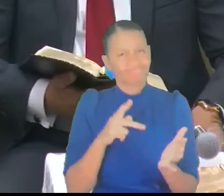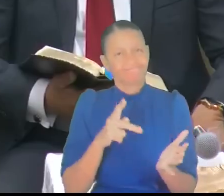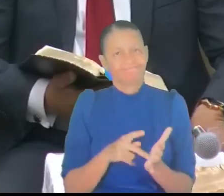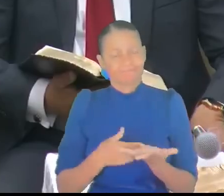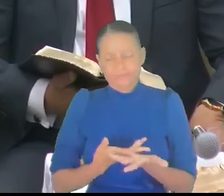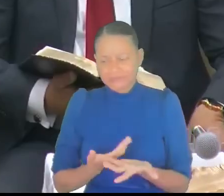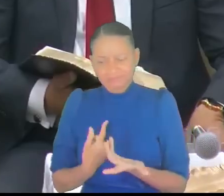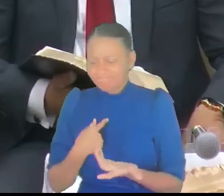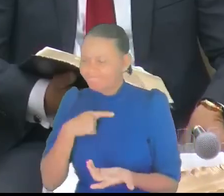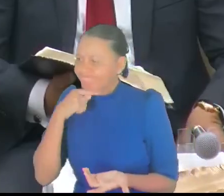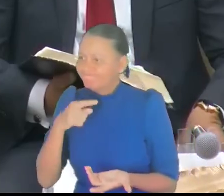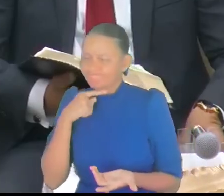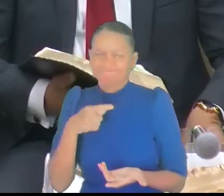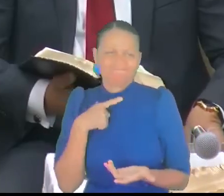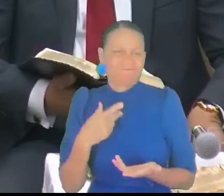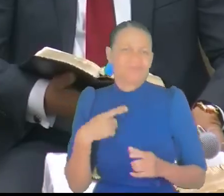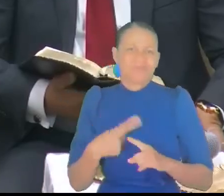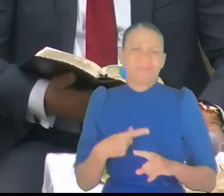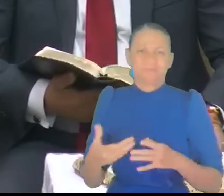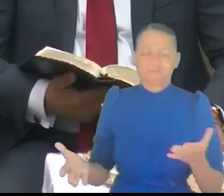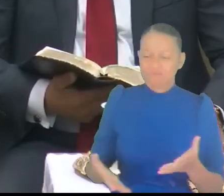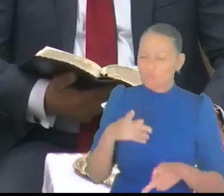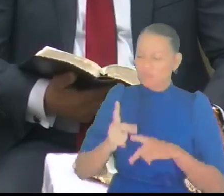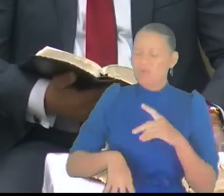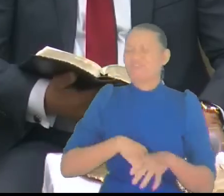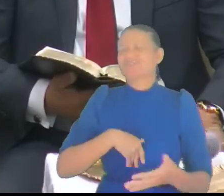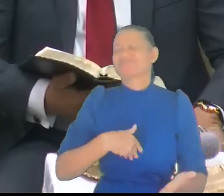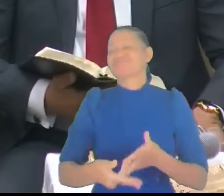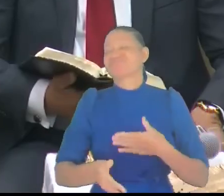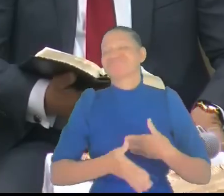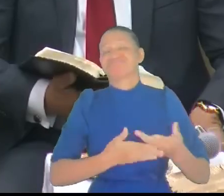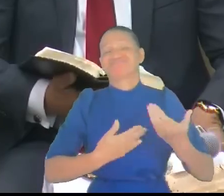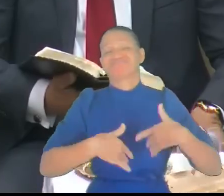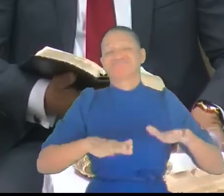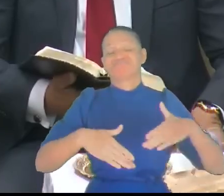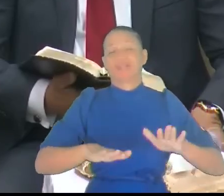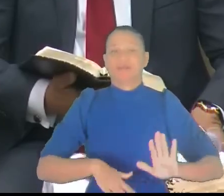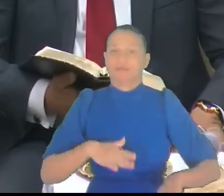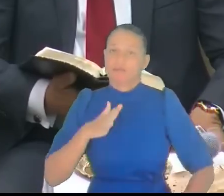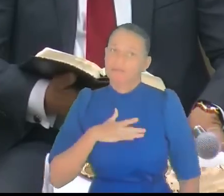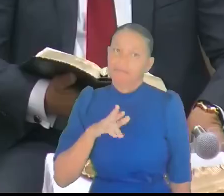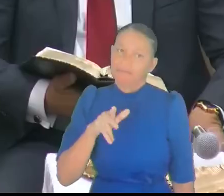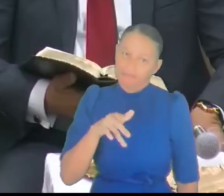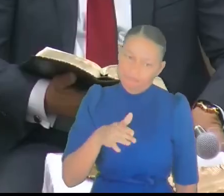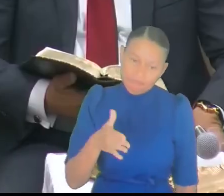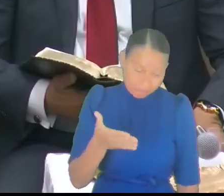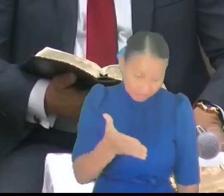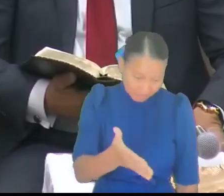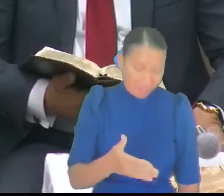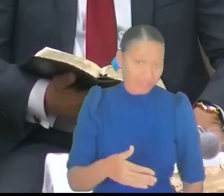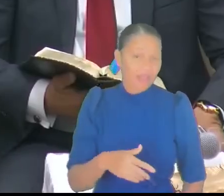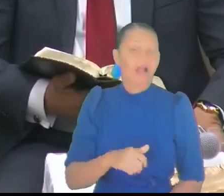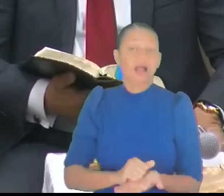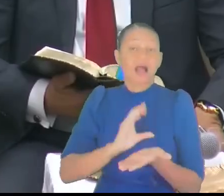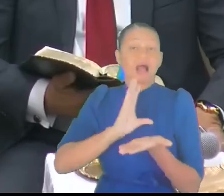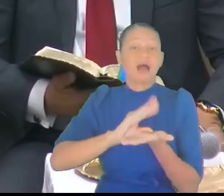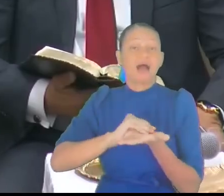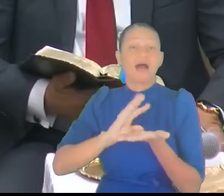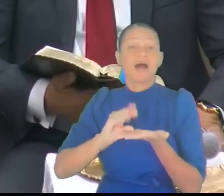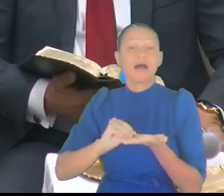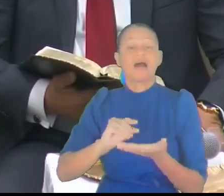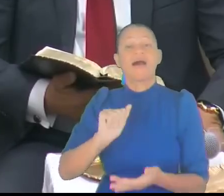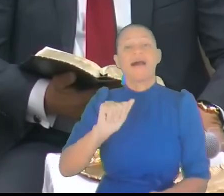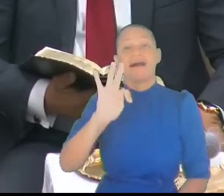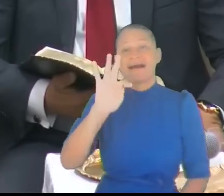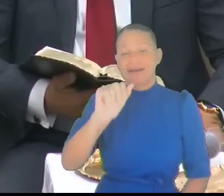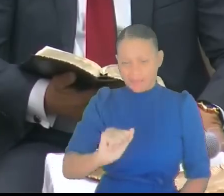acho. O pessoal diz: não, é porque hoje o povo é desmantelado. Meu irmão, pega o livro de ata de 40, 50 anos atrás das igrejas,